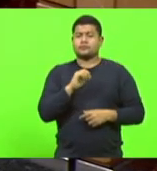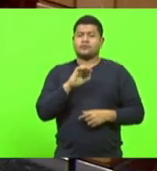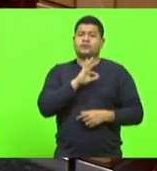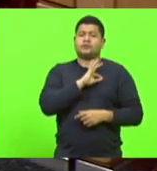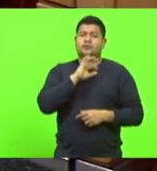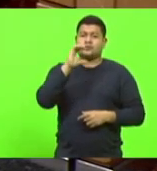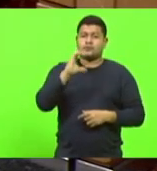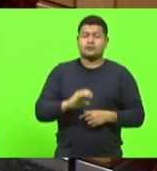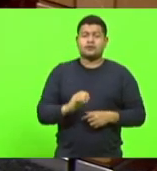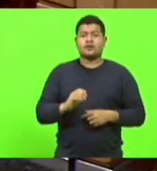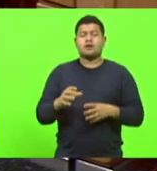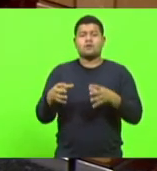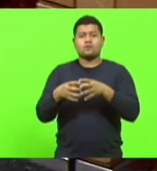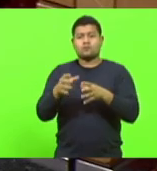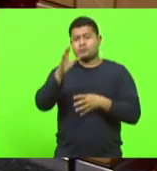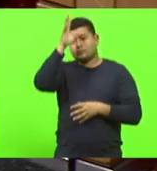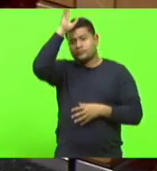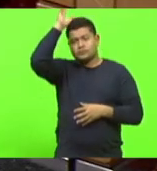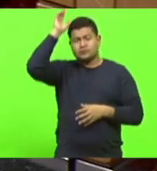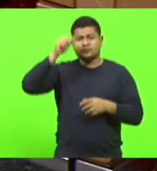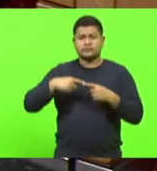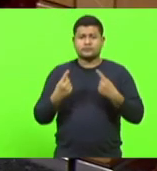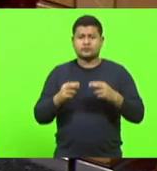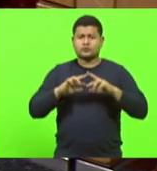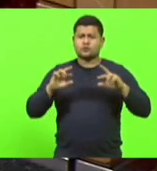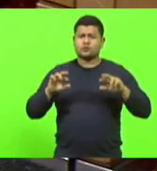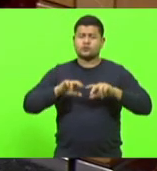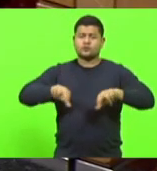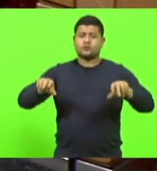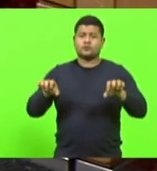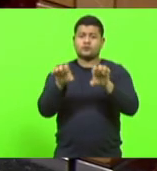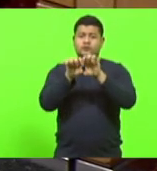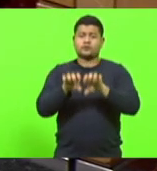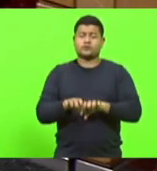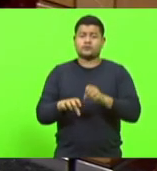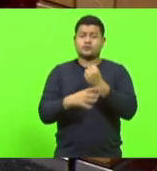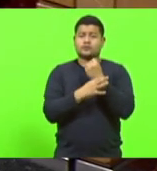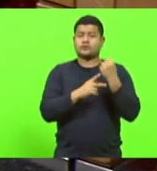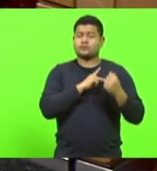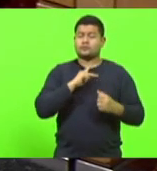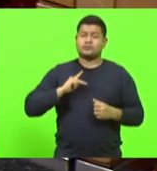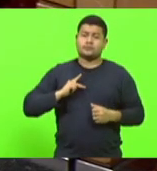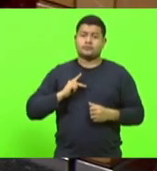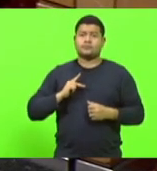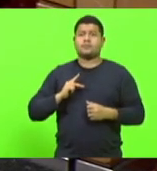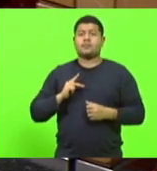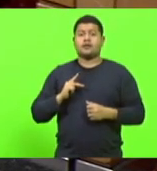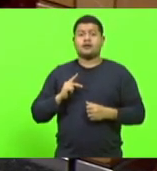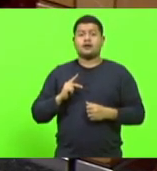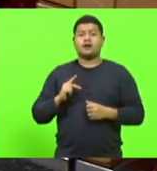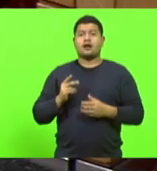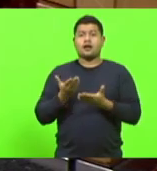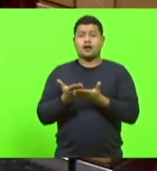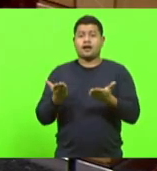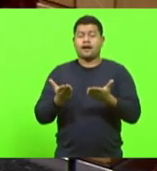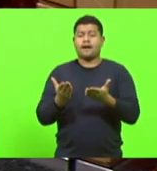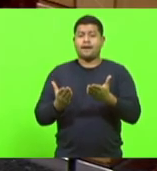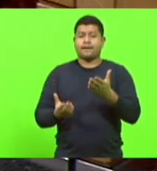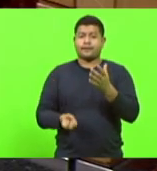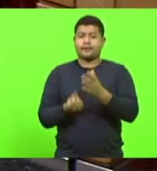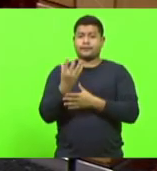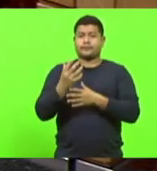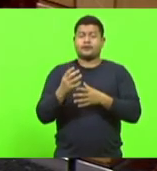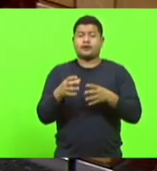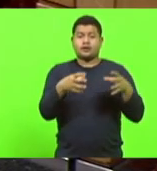de Bombeiros enfim toda nossa força Nossa estrutura de Segurança Pública quem estabeleceu essa esse divisor de águas entre